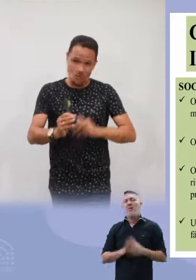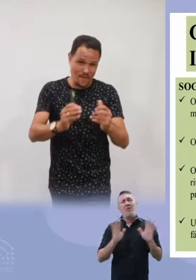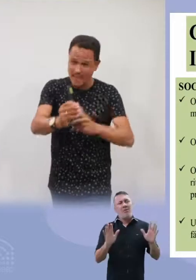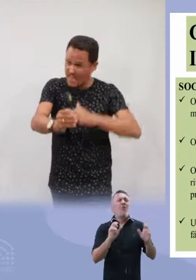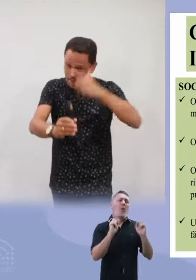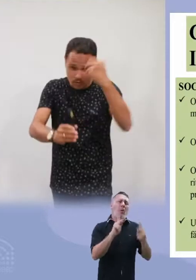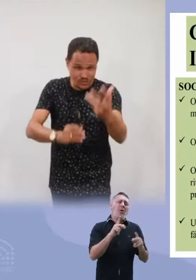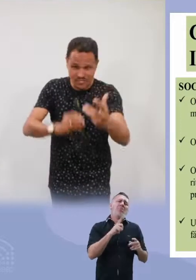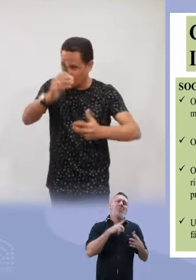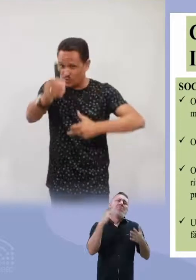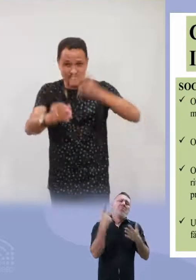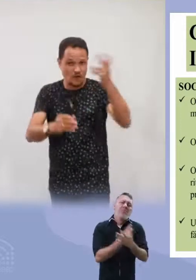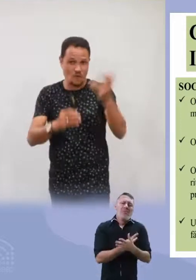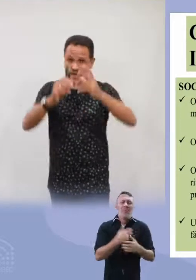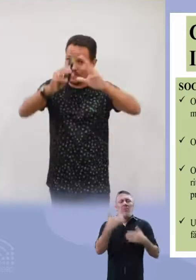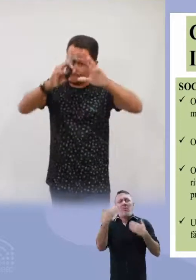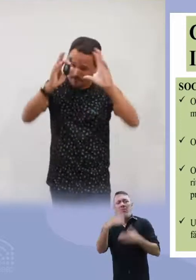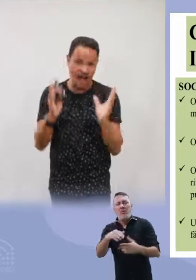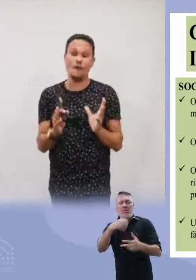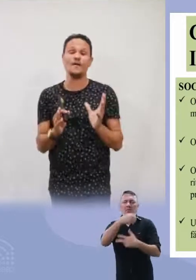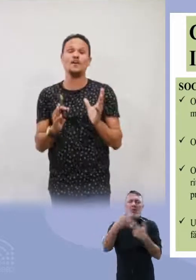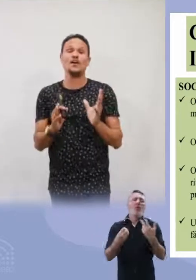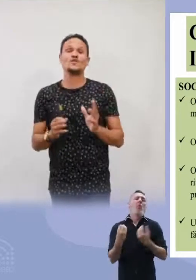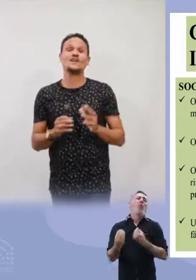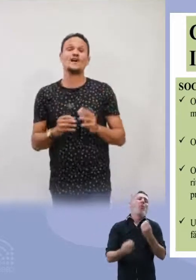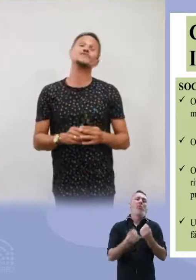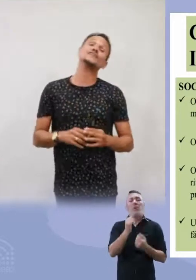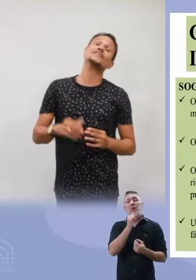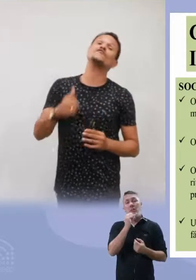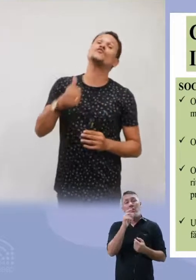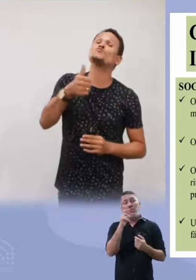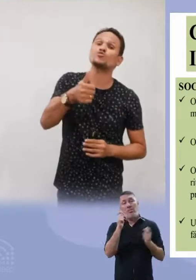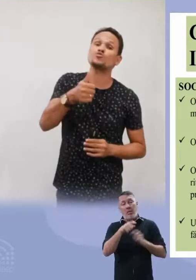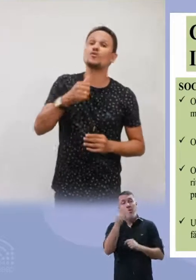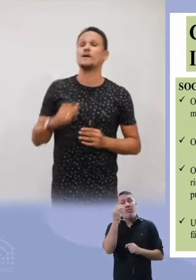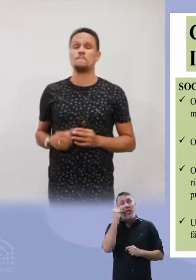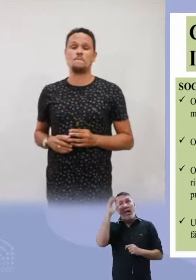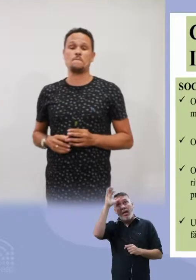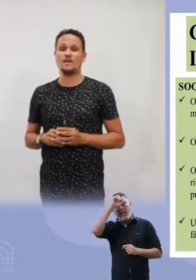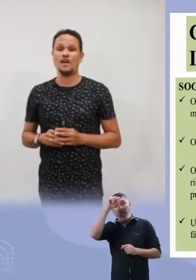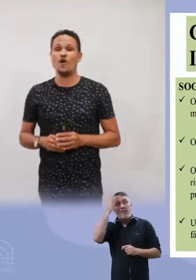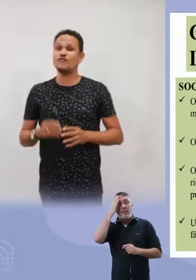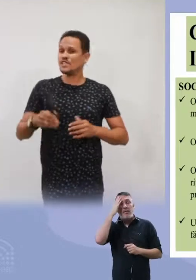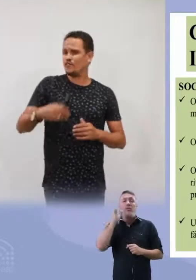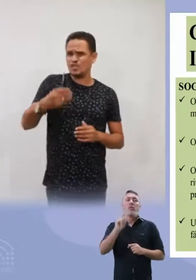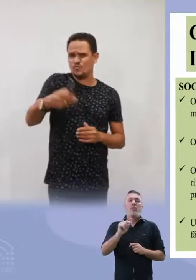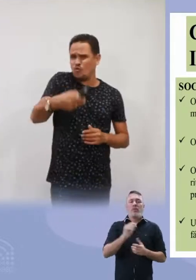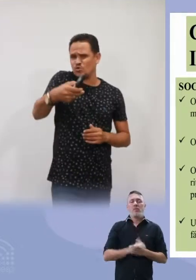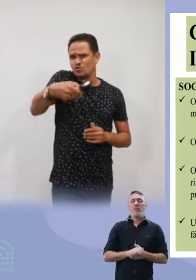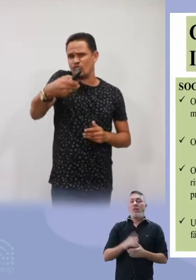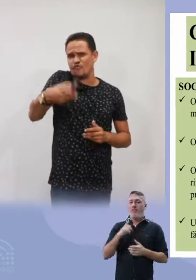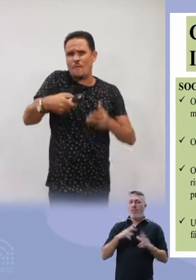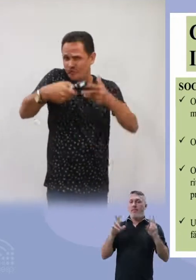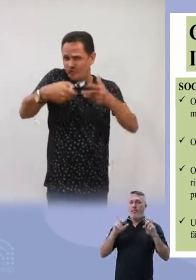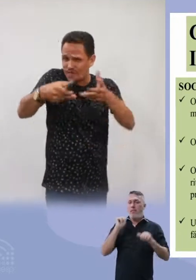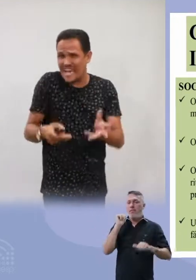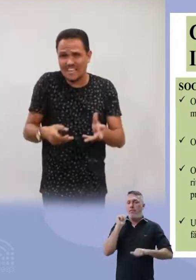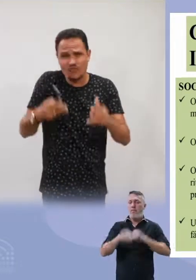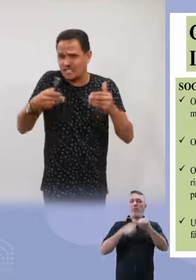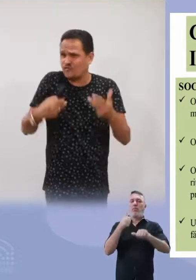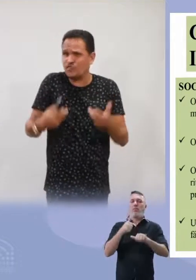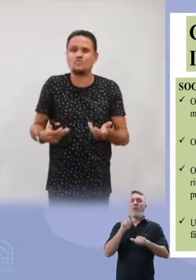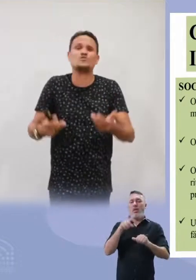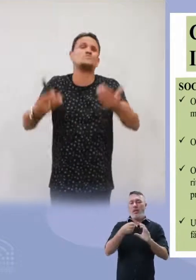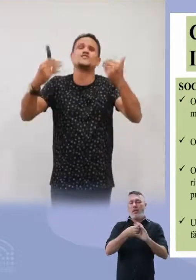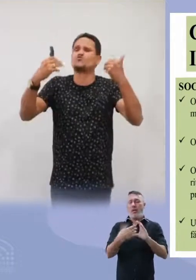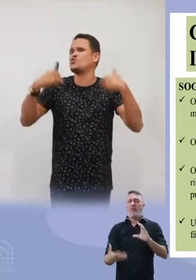Você comia, produzia, comia, legal. Só que agora você foi expulso do campo. Ou você foi expulso de forma forçada, ou